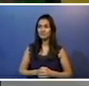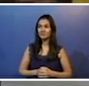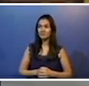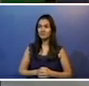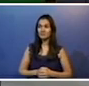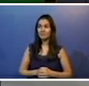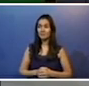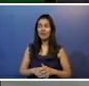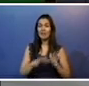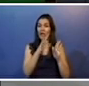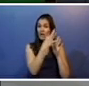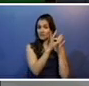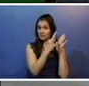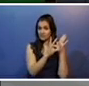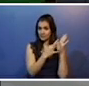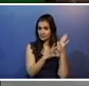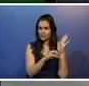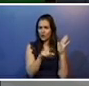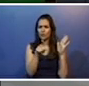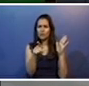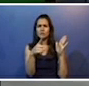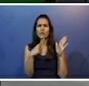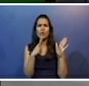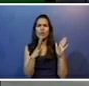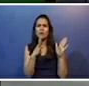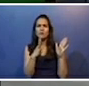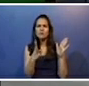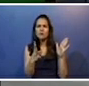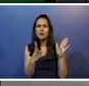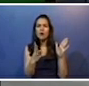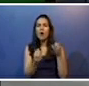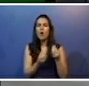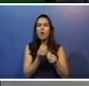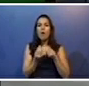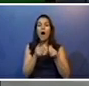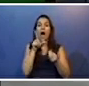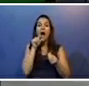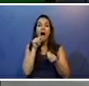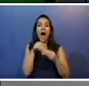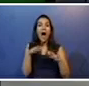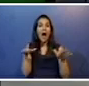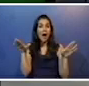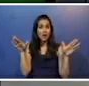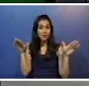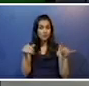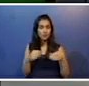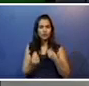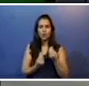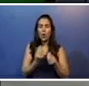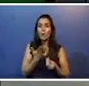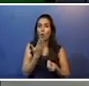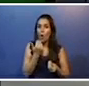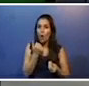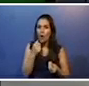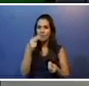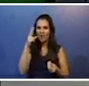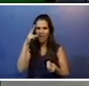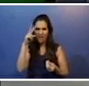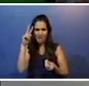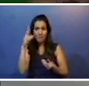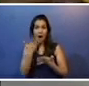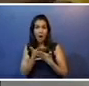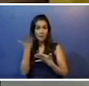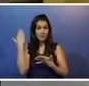Na lista a seguir, conheça uma classificação de aves de acordo com o tipo de alimentação. Lembra que nós vimos na aula